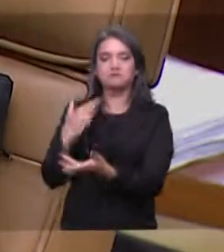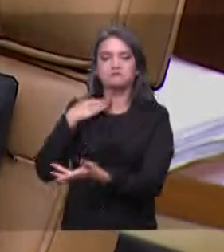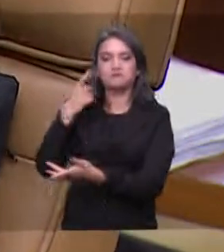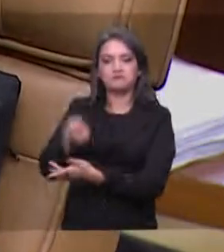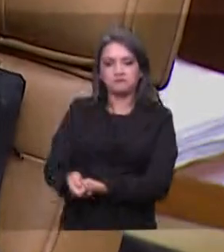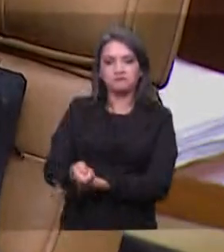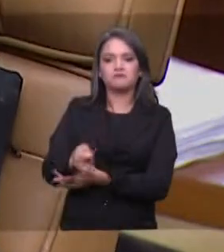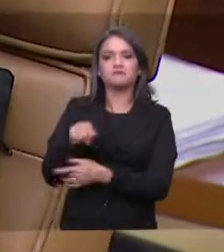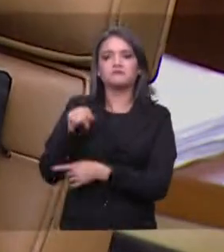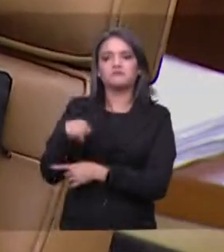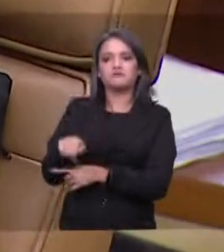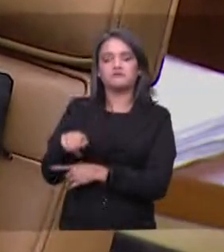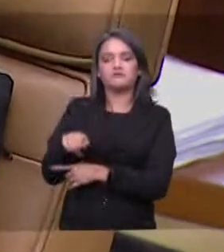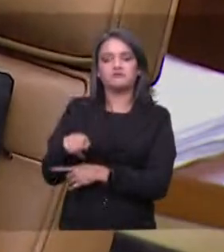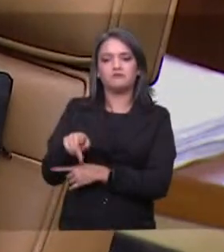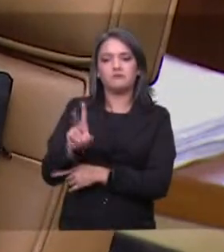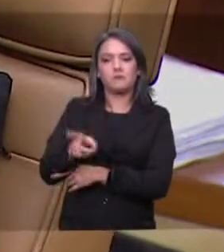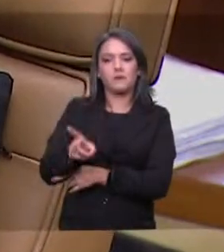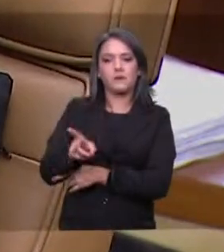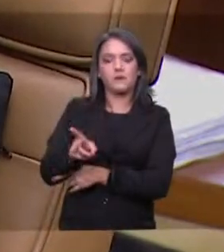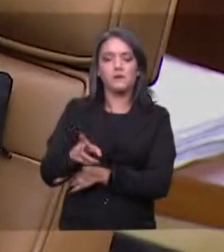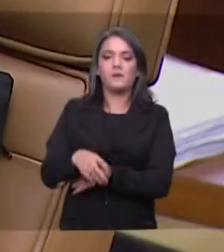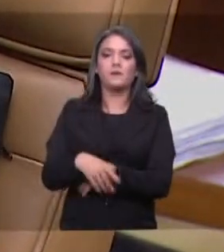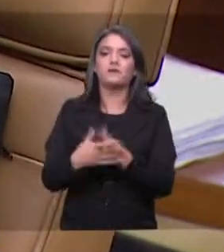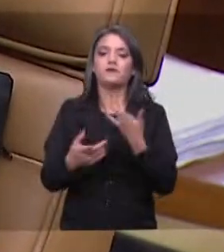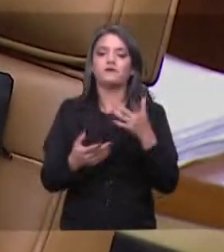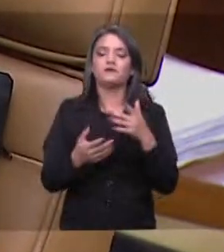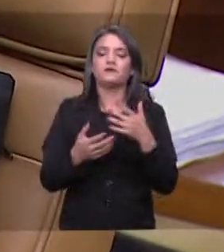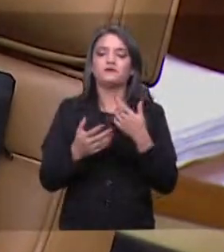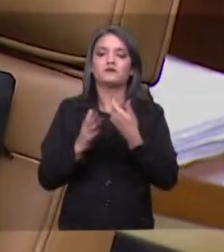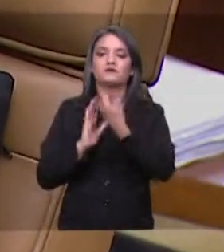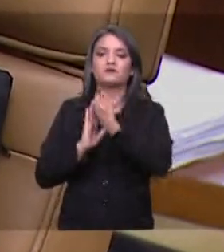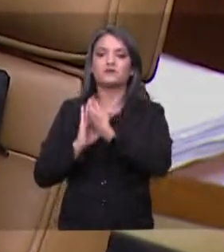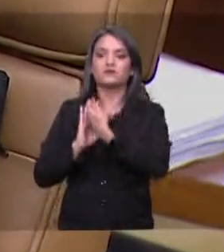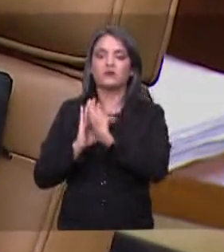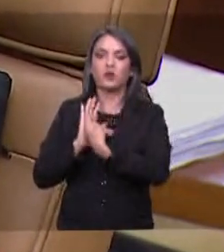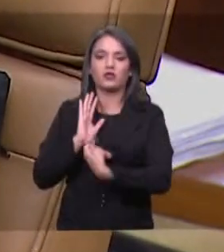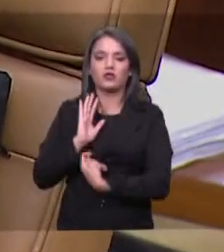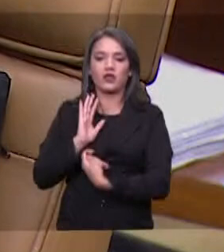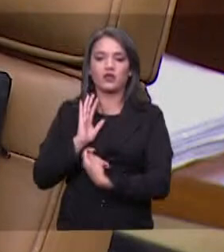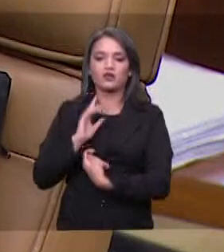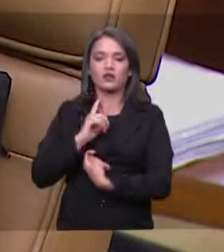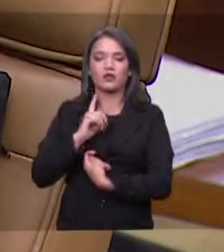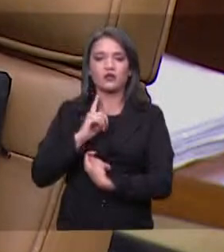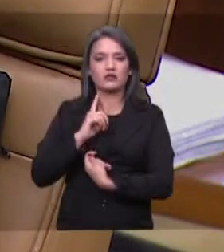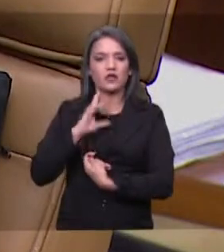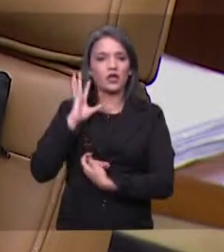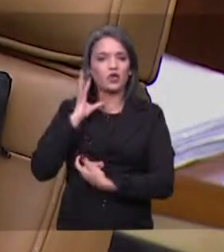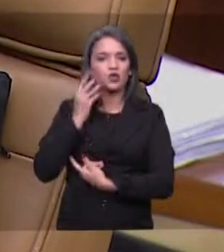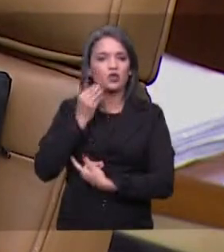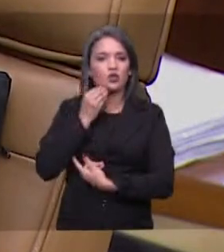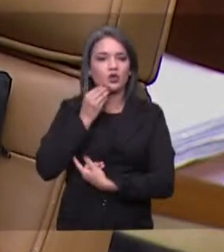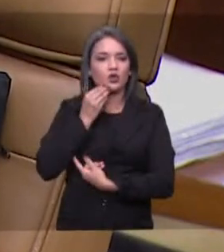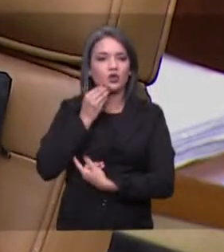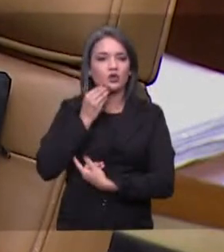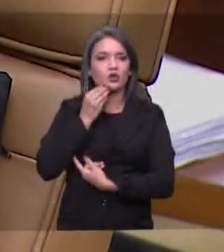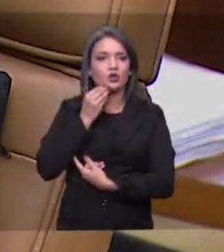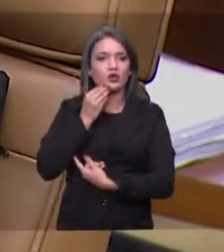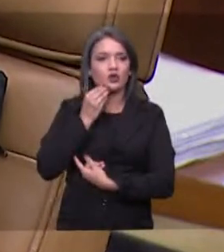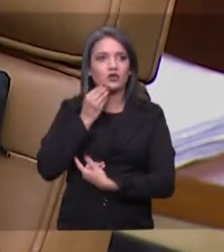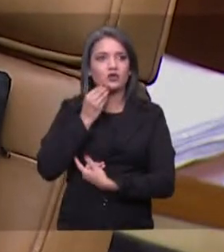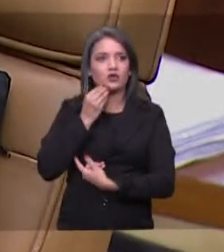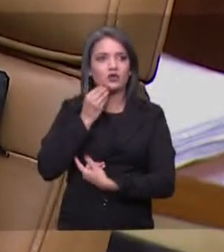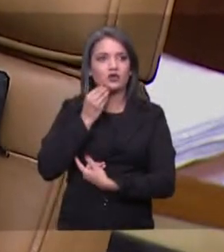eu entendo que a redação do ministro Dias Toffoli ela